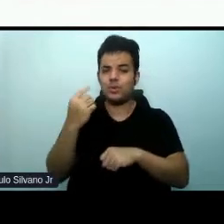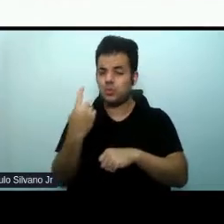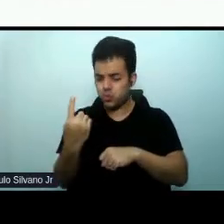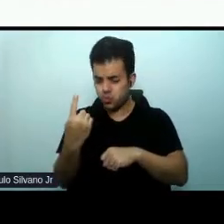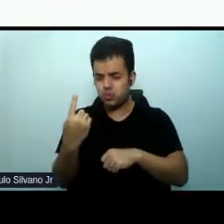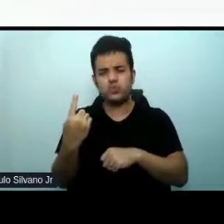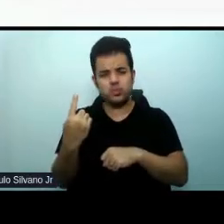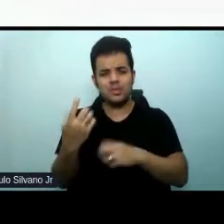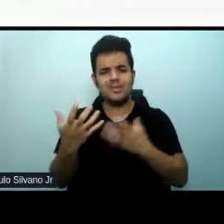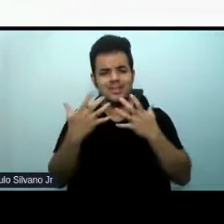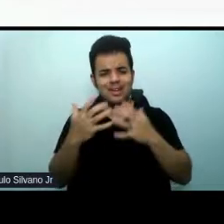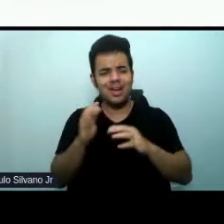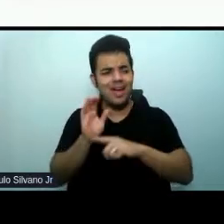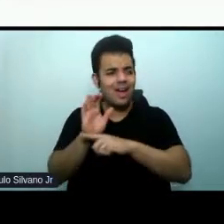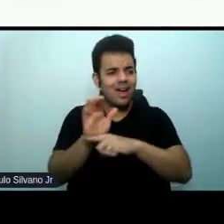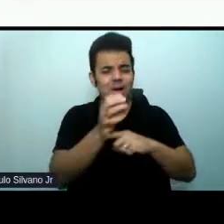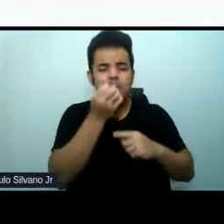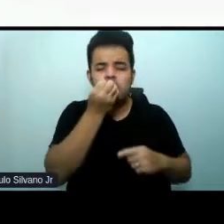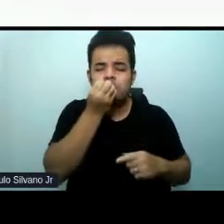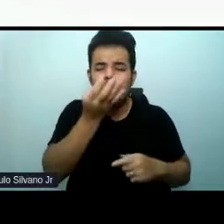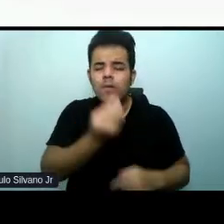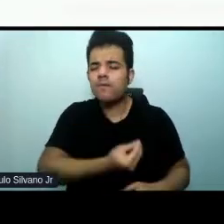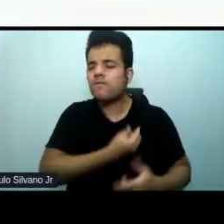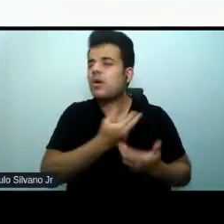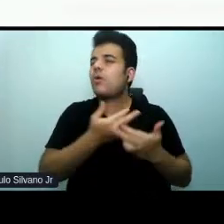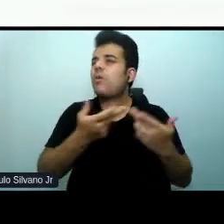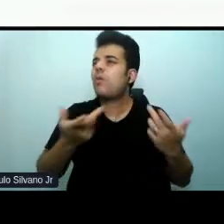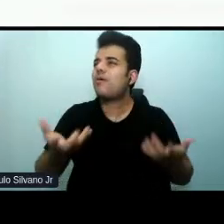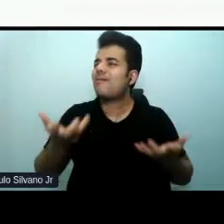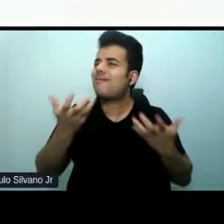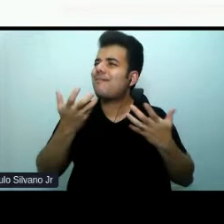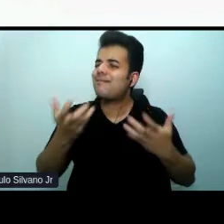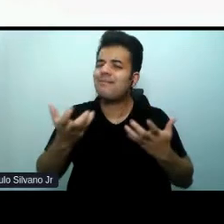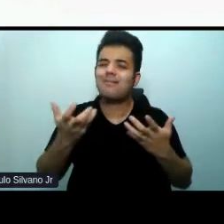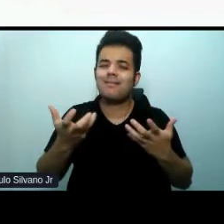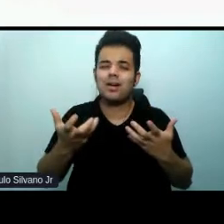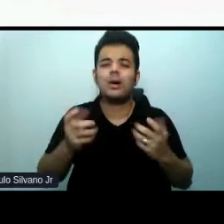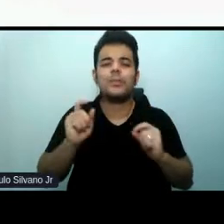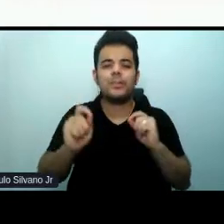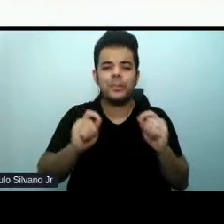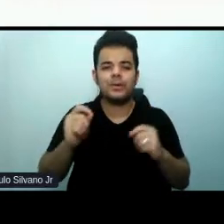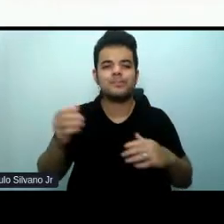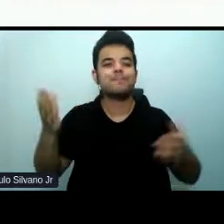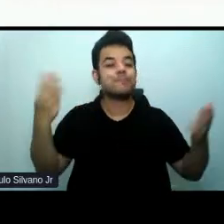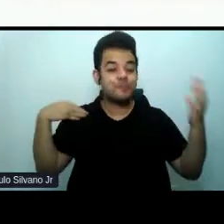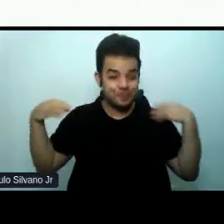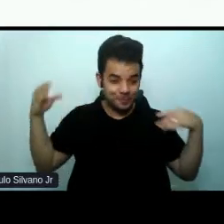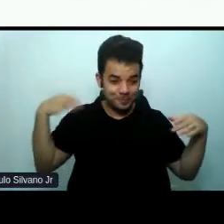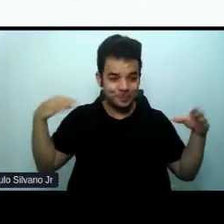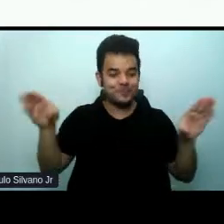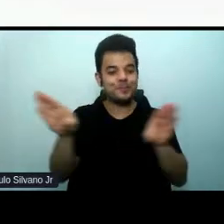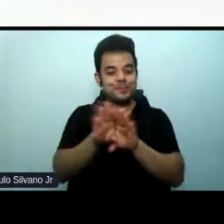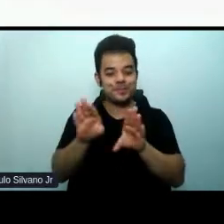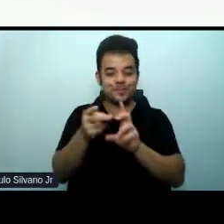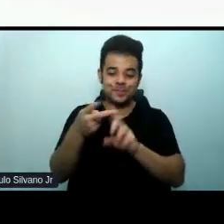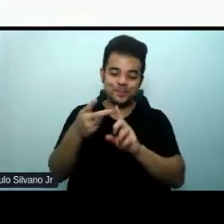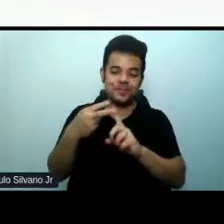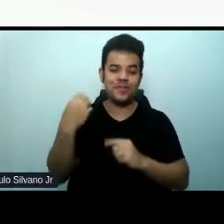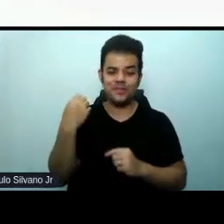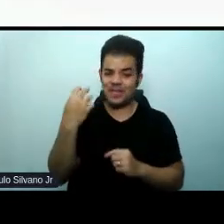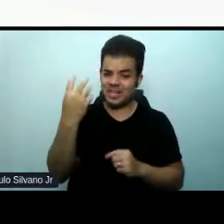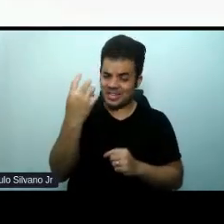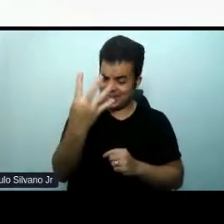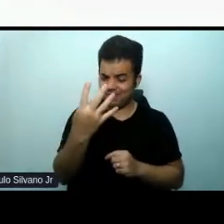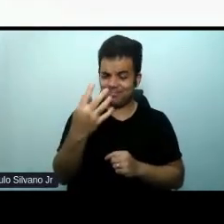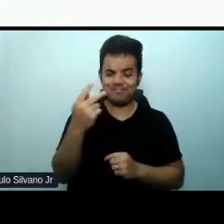falo que eu queria resgatar as coisas boas da minha vida. Uma delas era passear e viajar. Comecei a ver isso